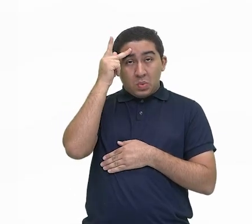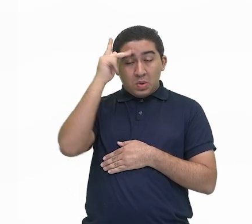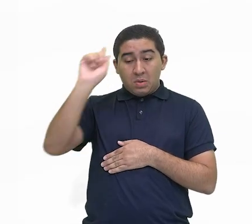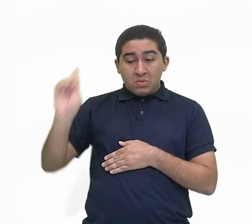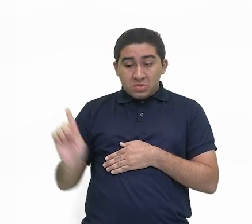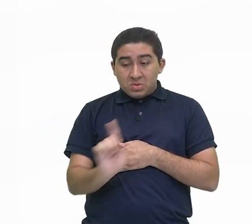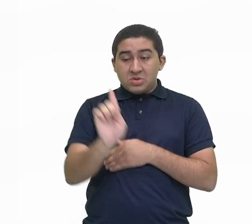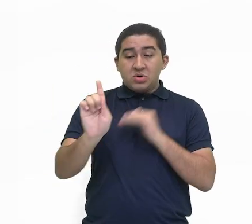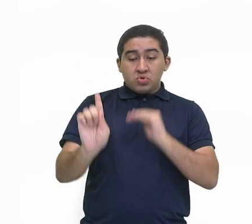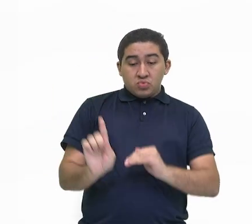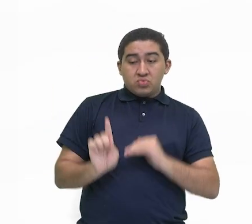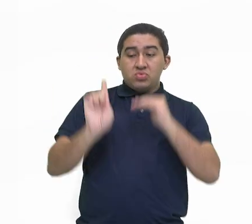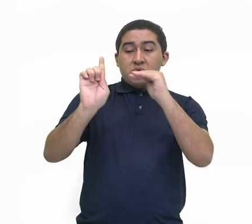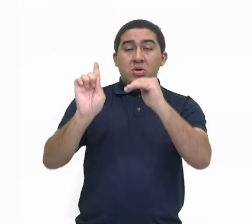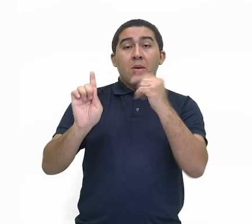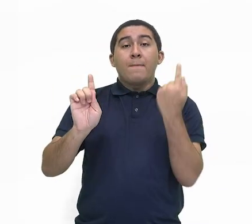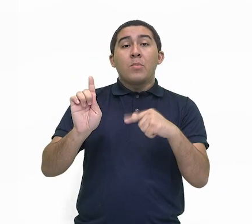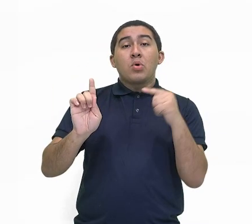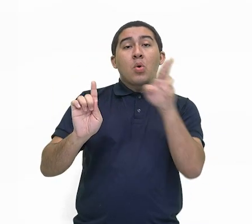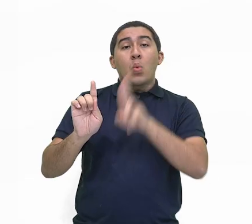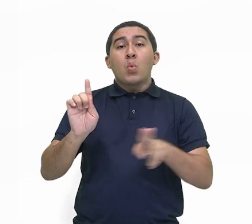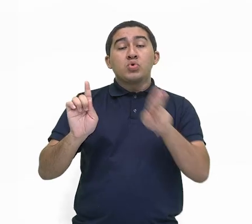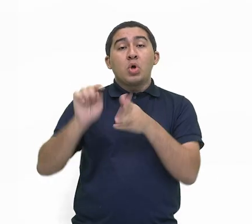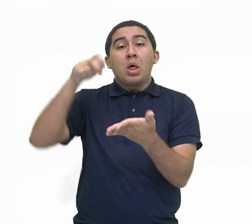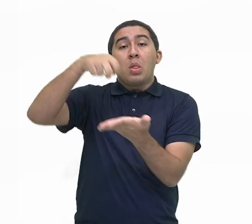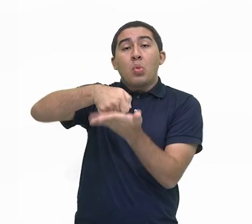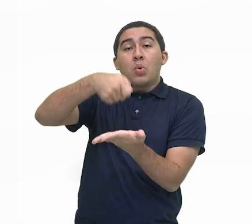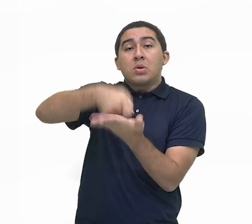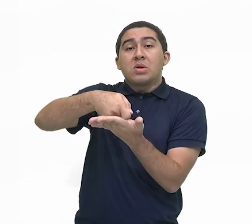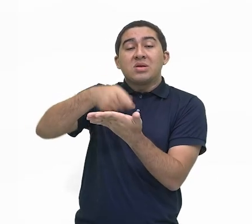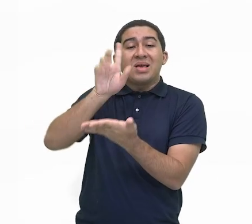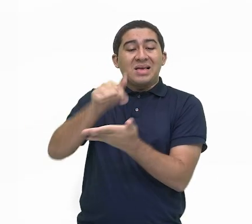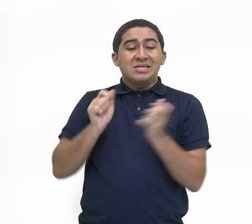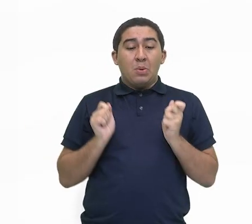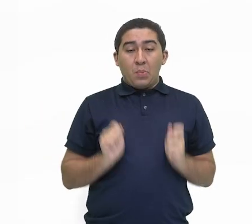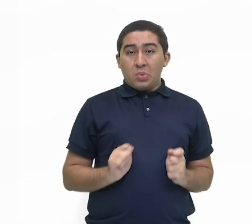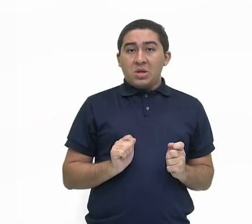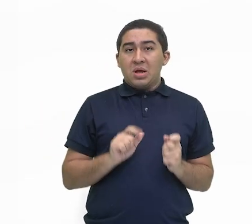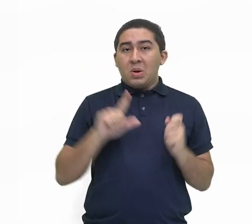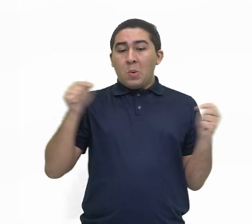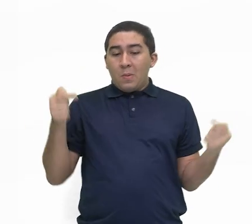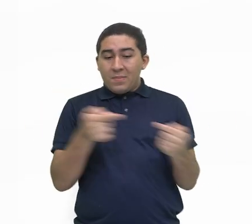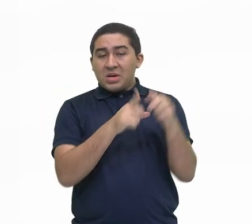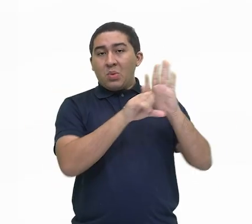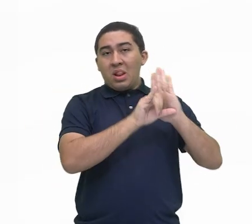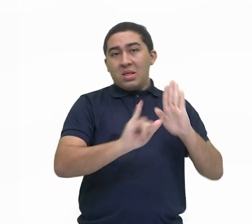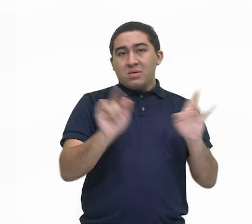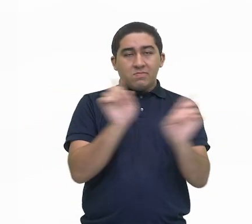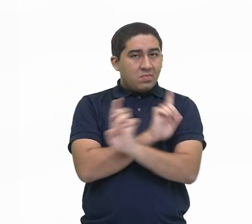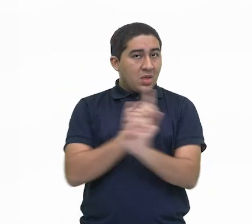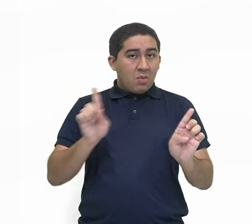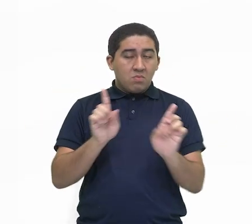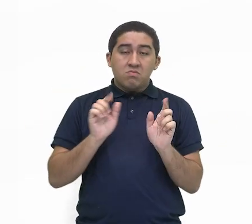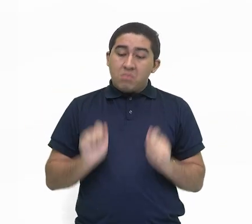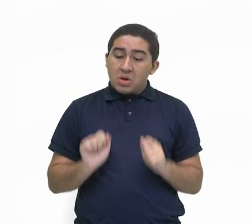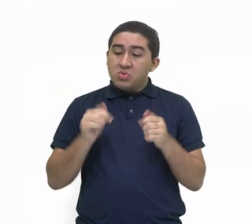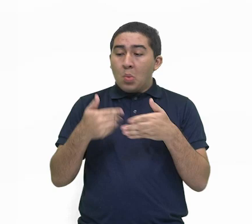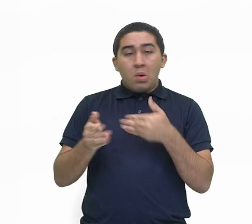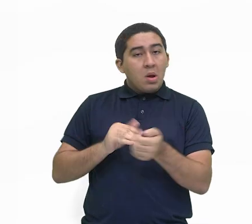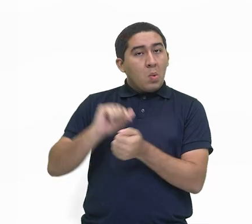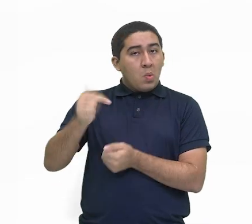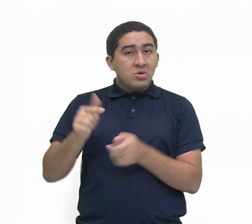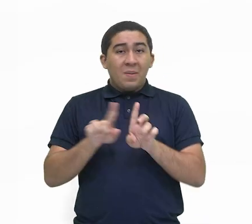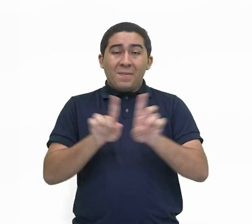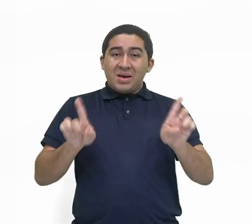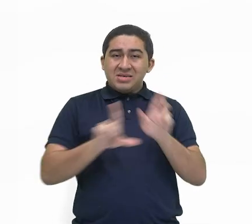poder pelo uso da força, então esse poder não é legítimo. Tá? Pode ser qualquer outra coisa, né?